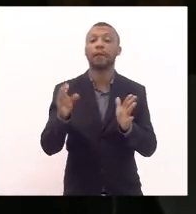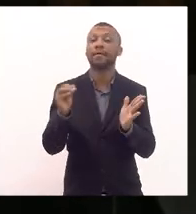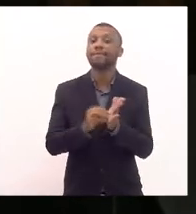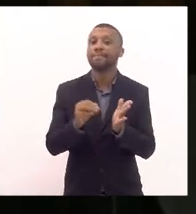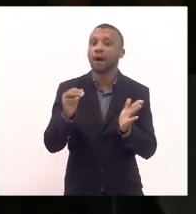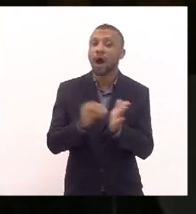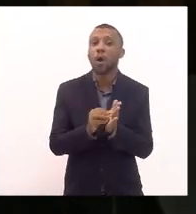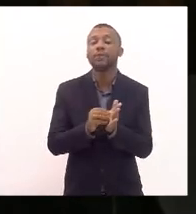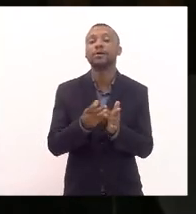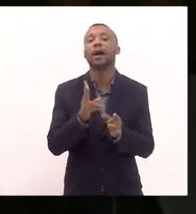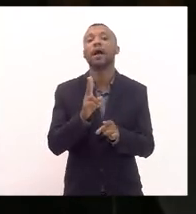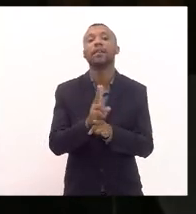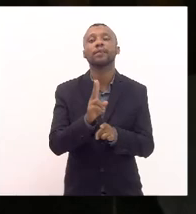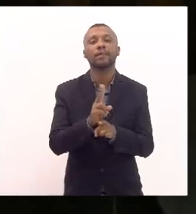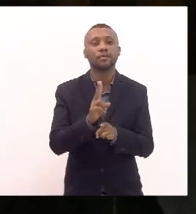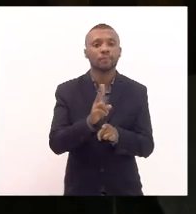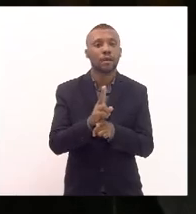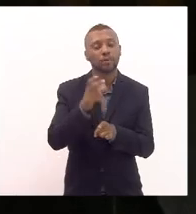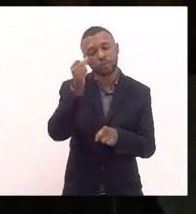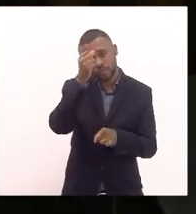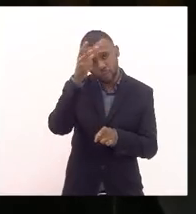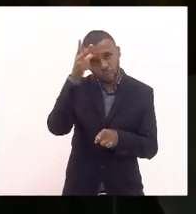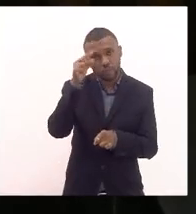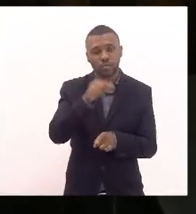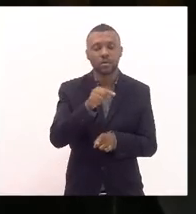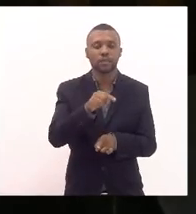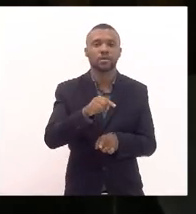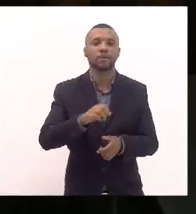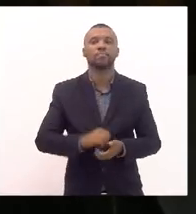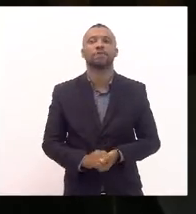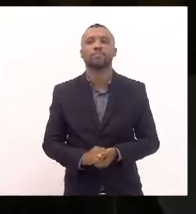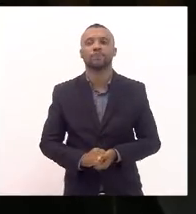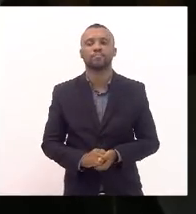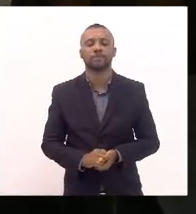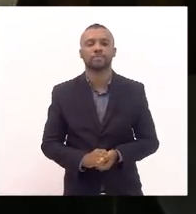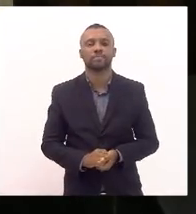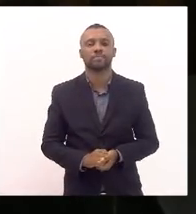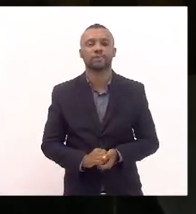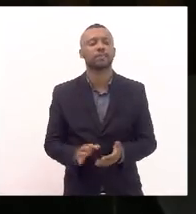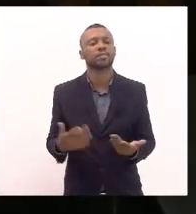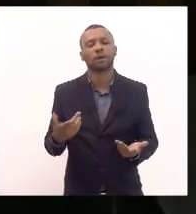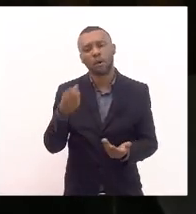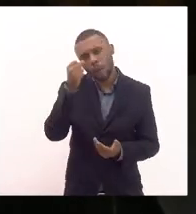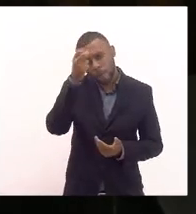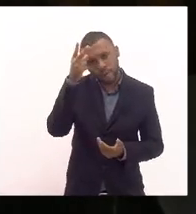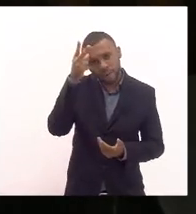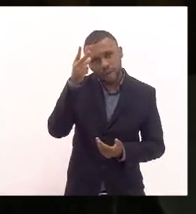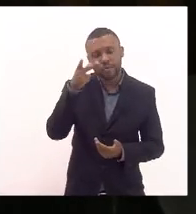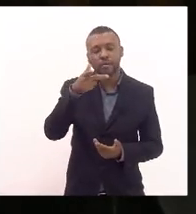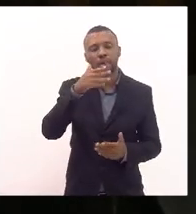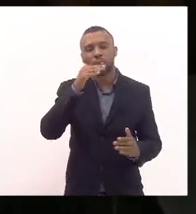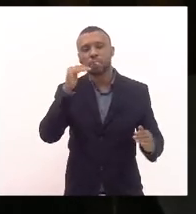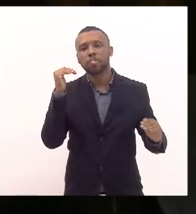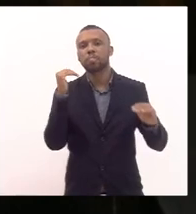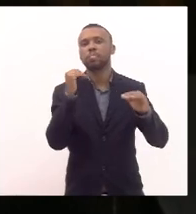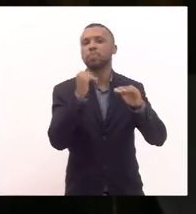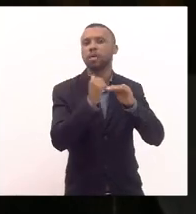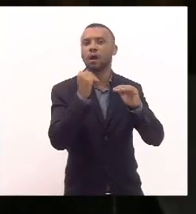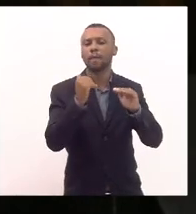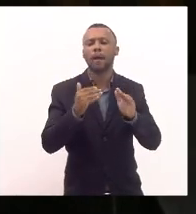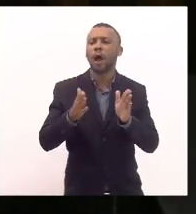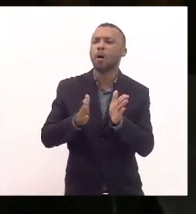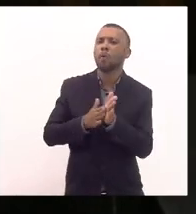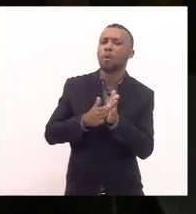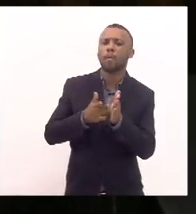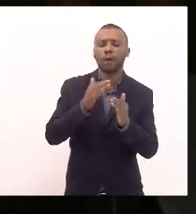falta de atendimento municipal e e veio o prefeito que bater as minhas